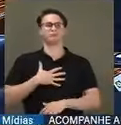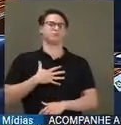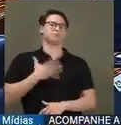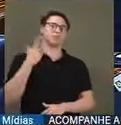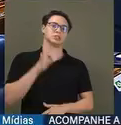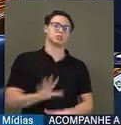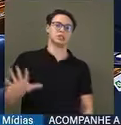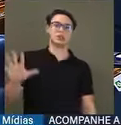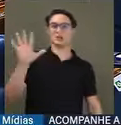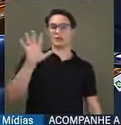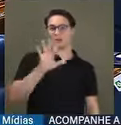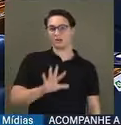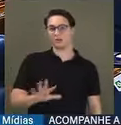geral.